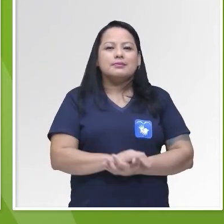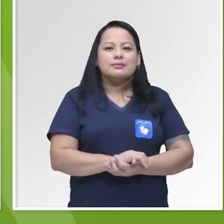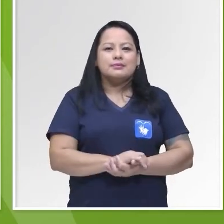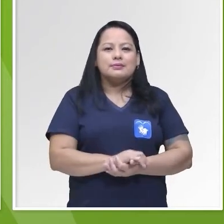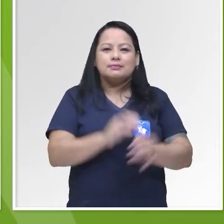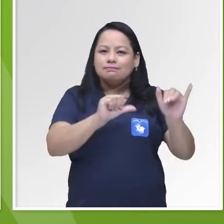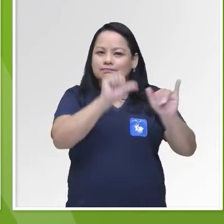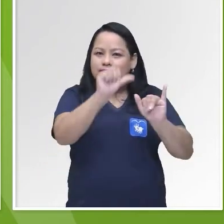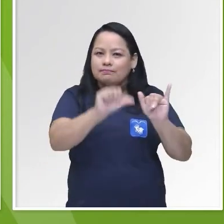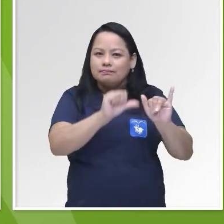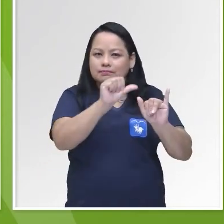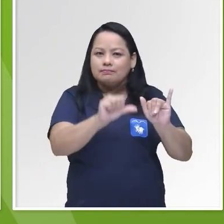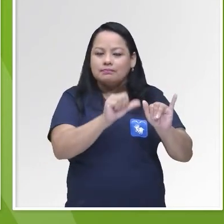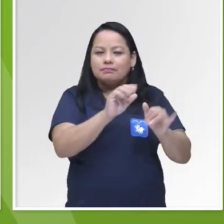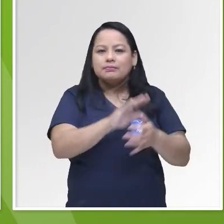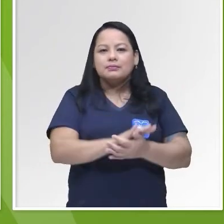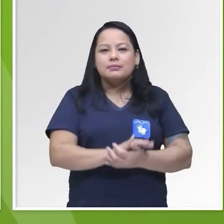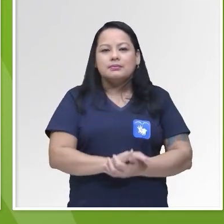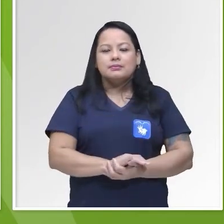reação química.